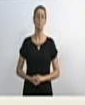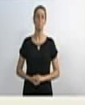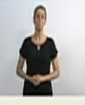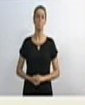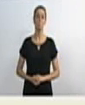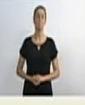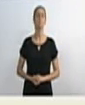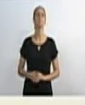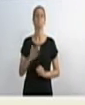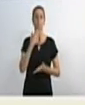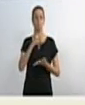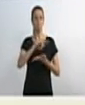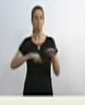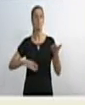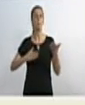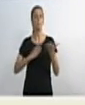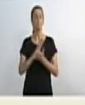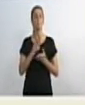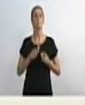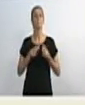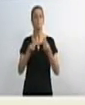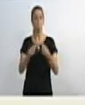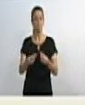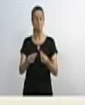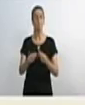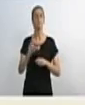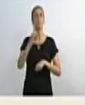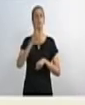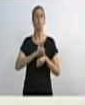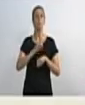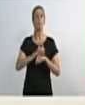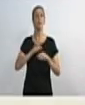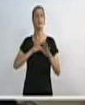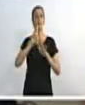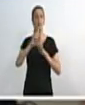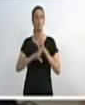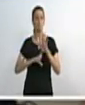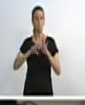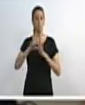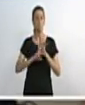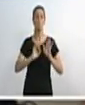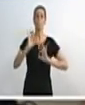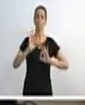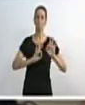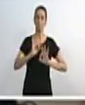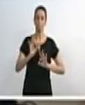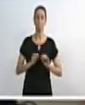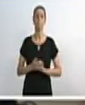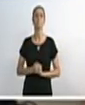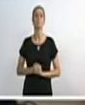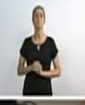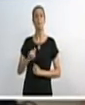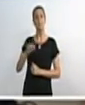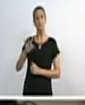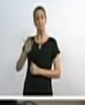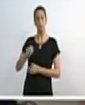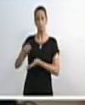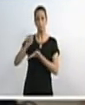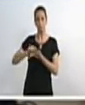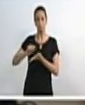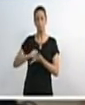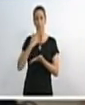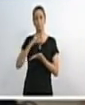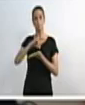Requerimento aprovado e a diretoria legislativa para providências. Ainda de autoria do vereador Ito, o